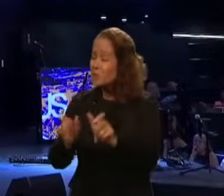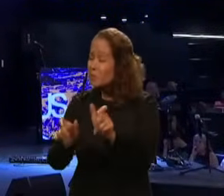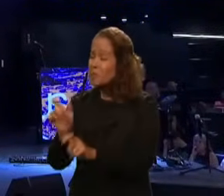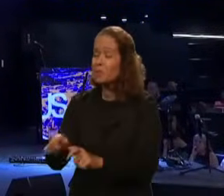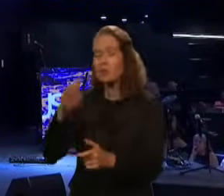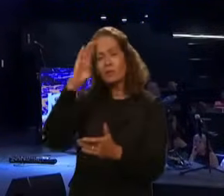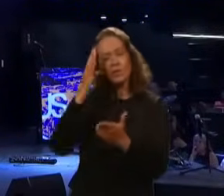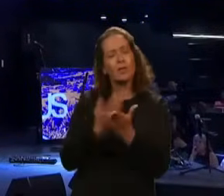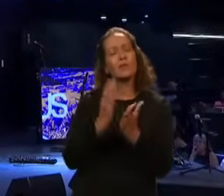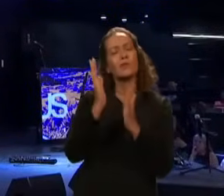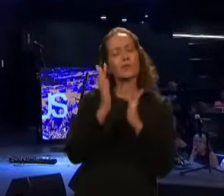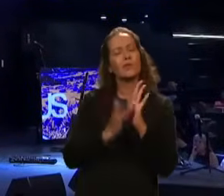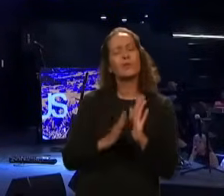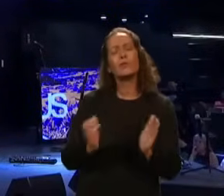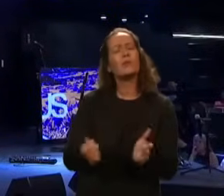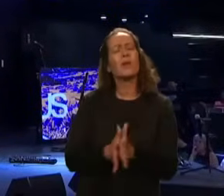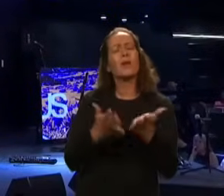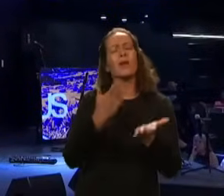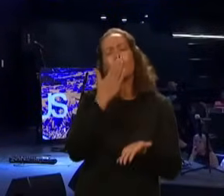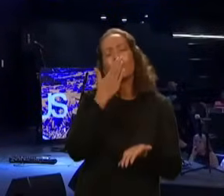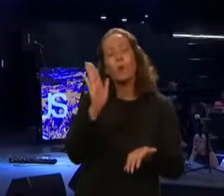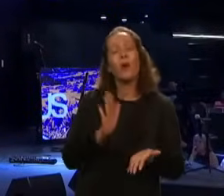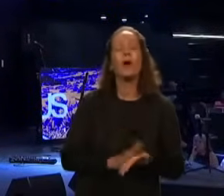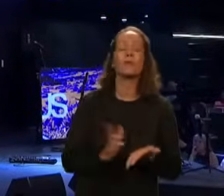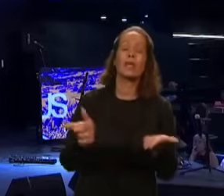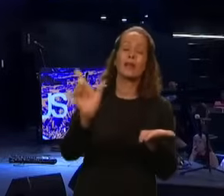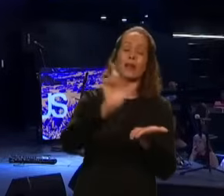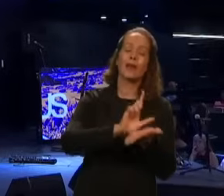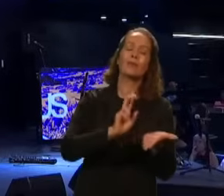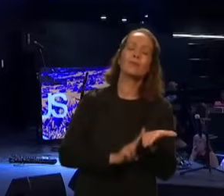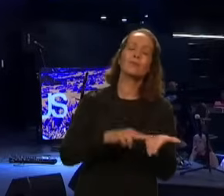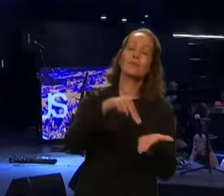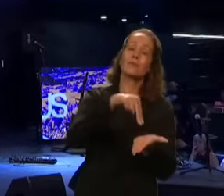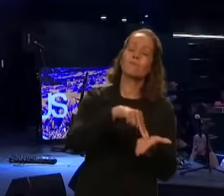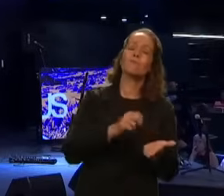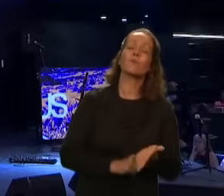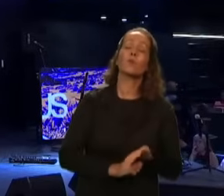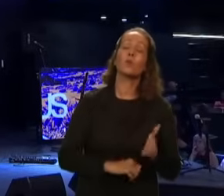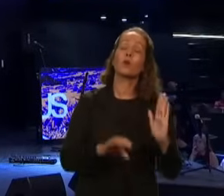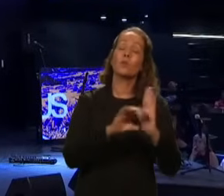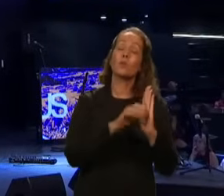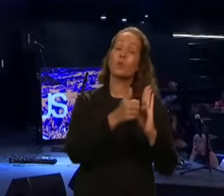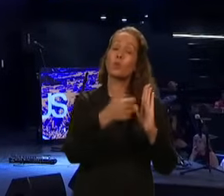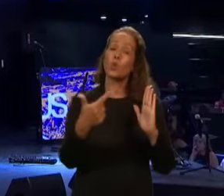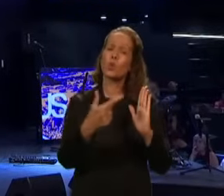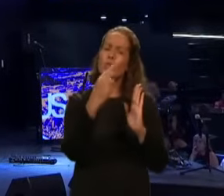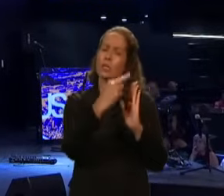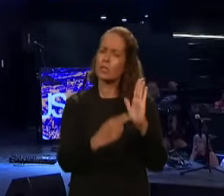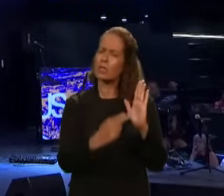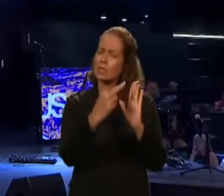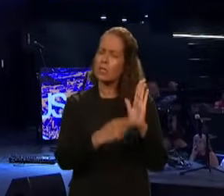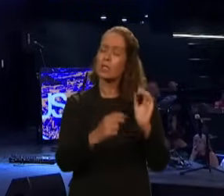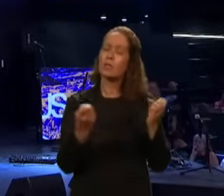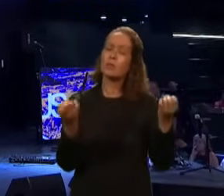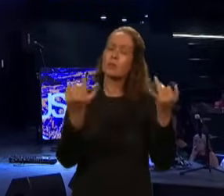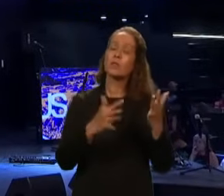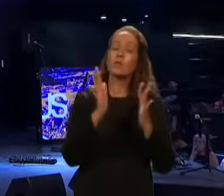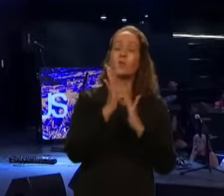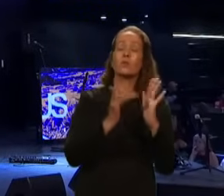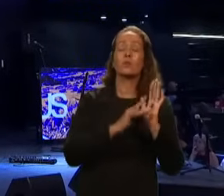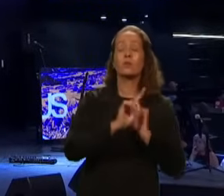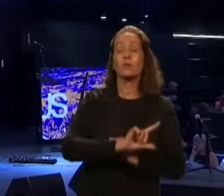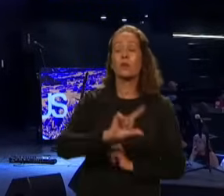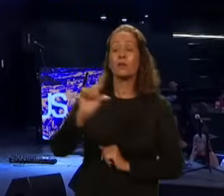pessoas acreditar em Jesus foi a ressurreição de Lázaro. Lê o capítulo 12. O capítulo 12 diz que Jesus saiu,